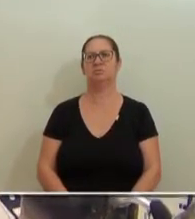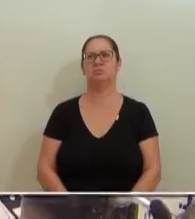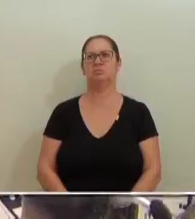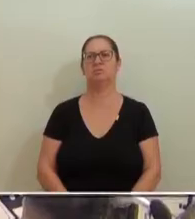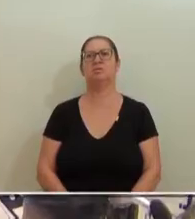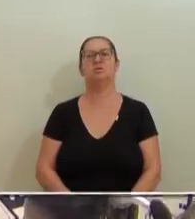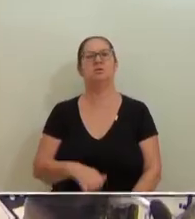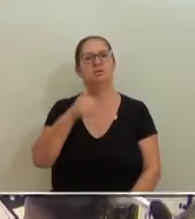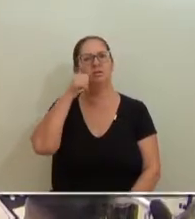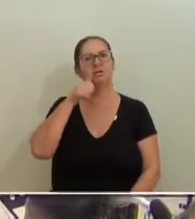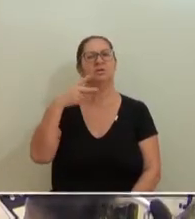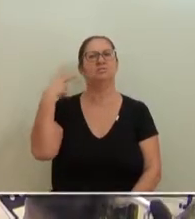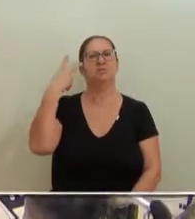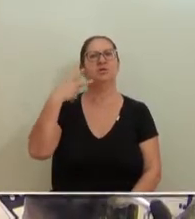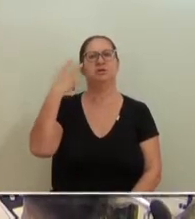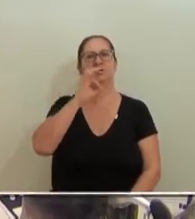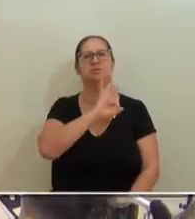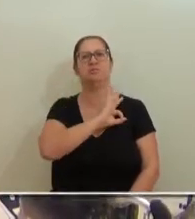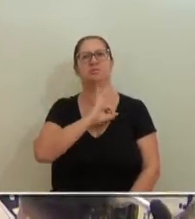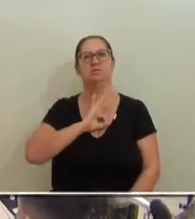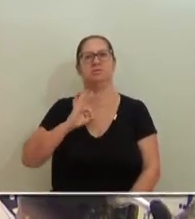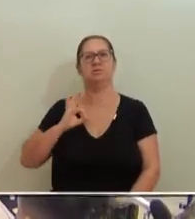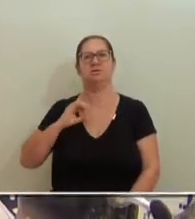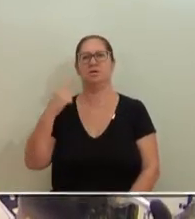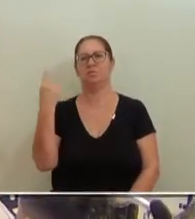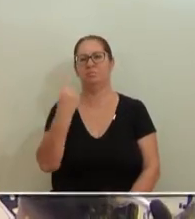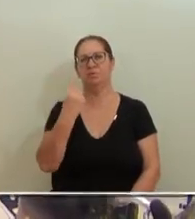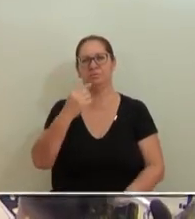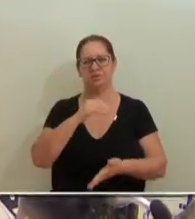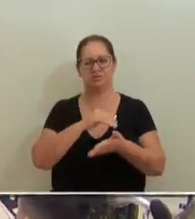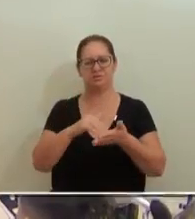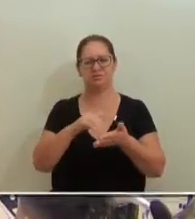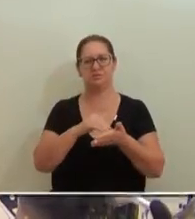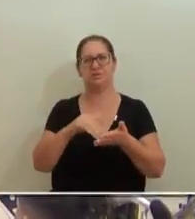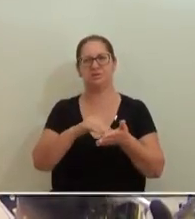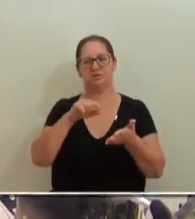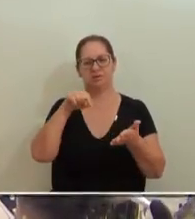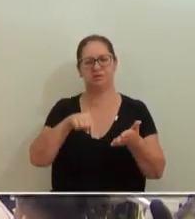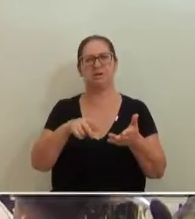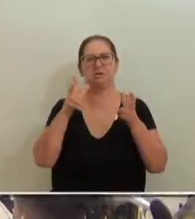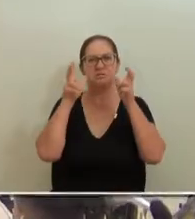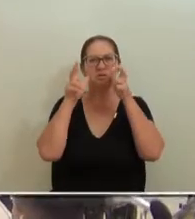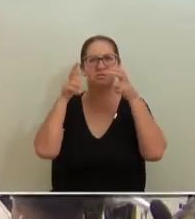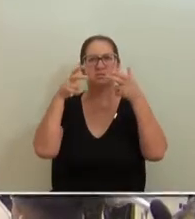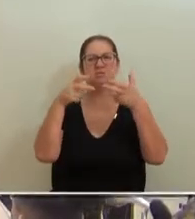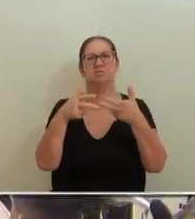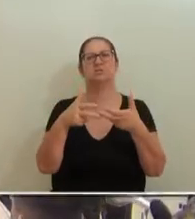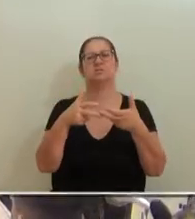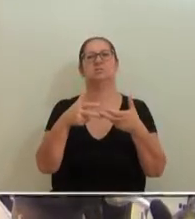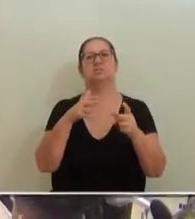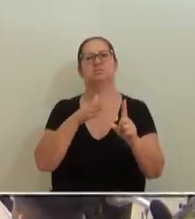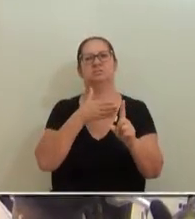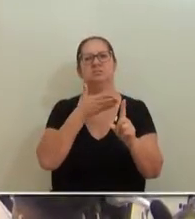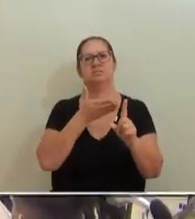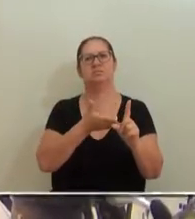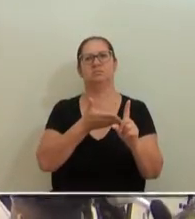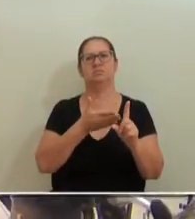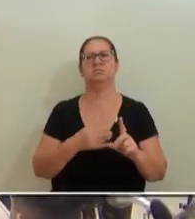Senhora vereadora Anice Gazaui, primeira secretária ad hoc dessa sessão solene.